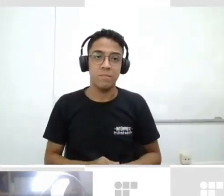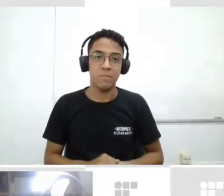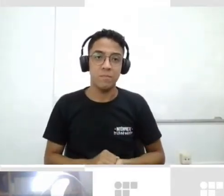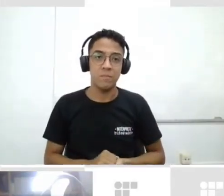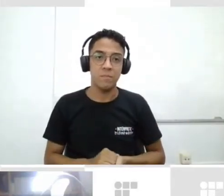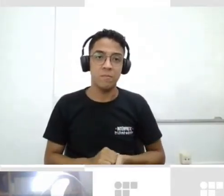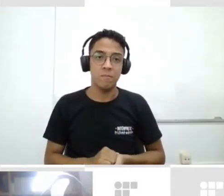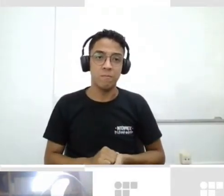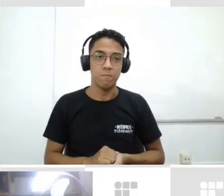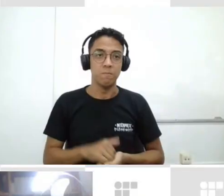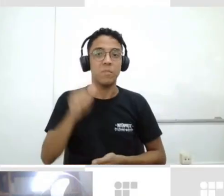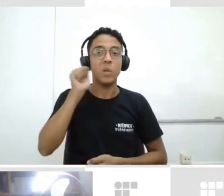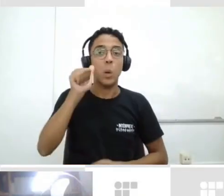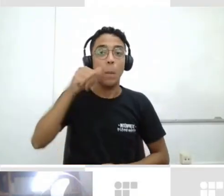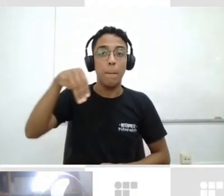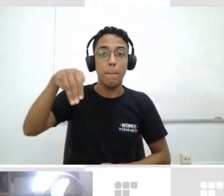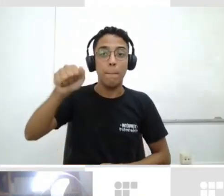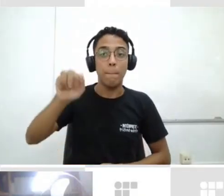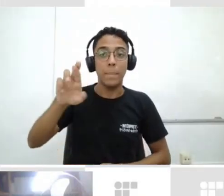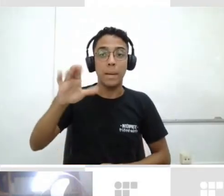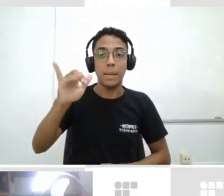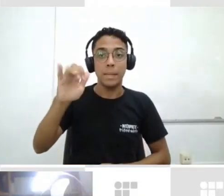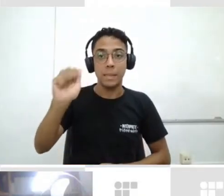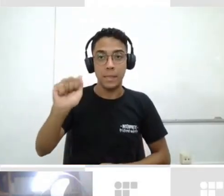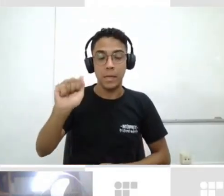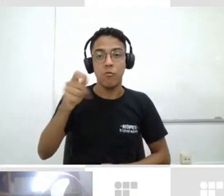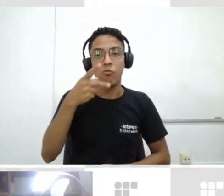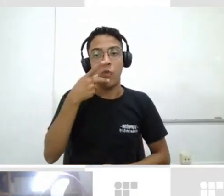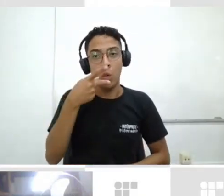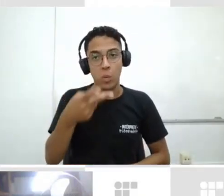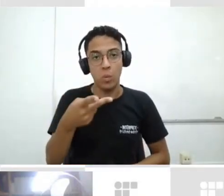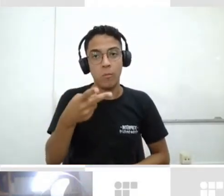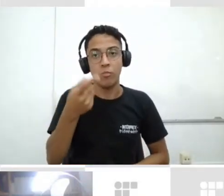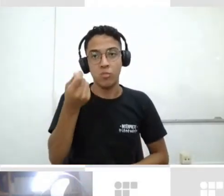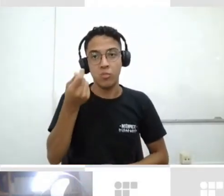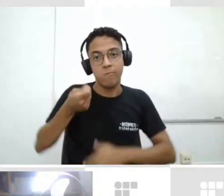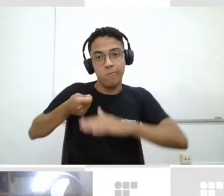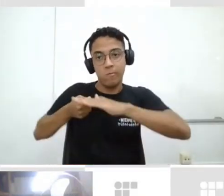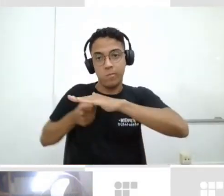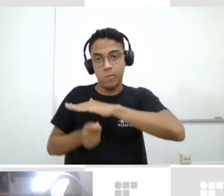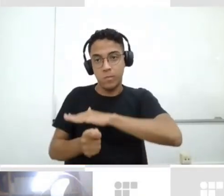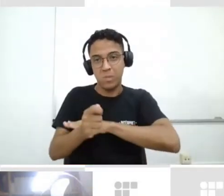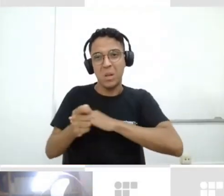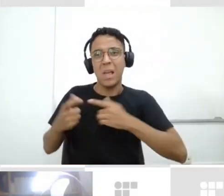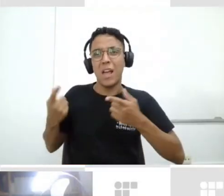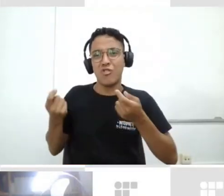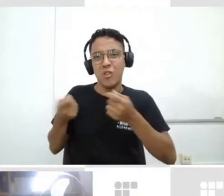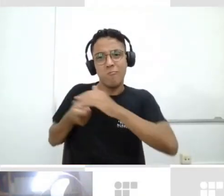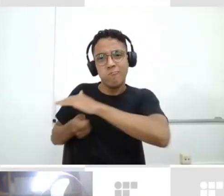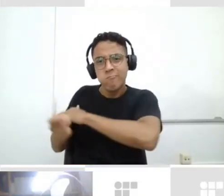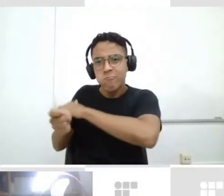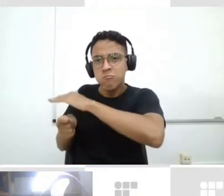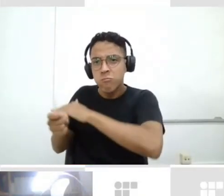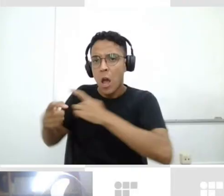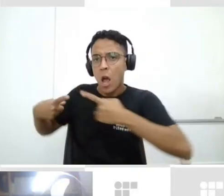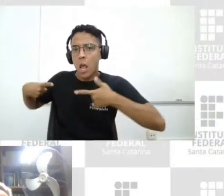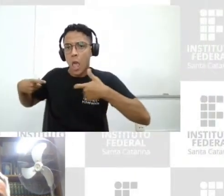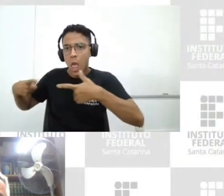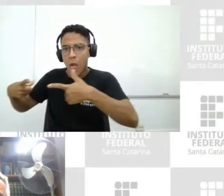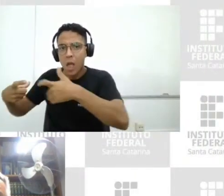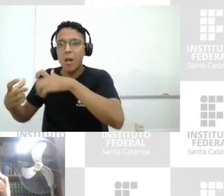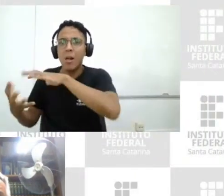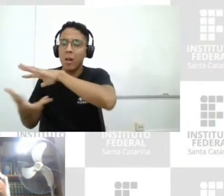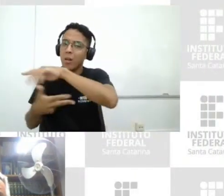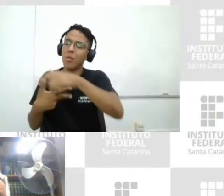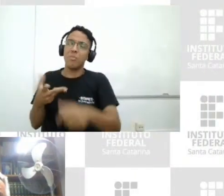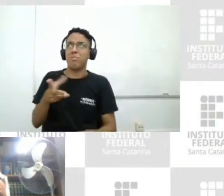A Márcia Ramos muito bem comenta, né, que o investimento em guerra em meio a um planeta colapsado é um total absurdo,